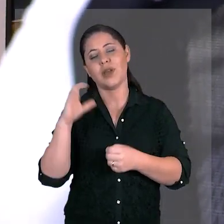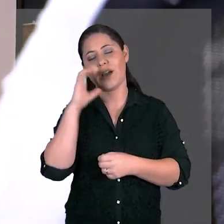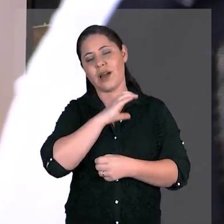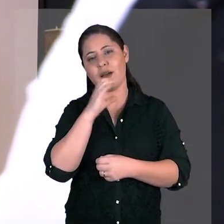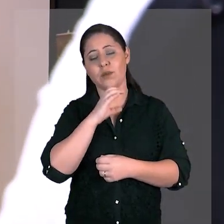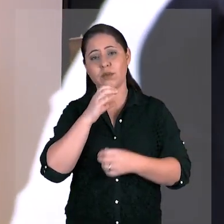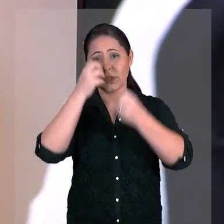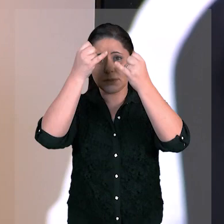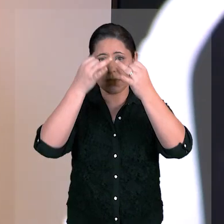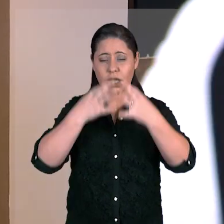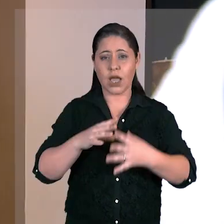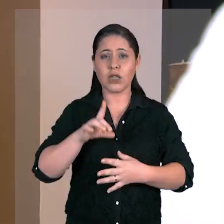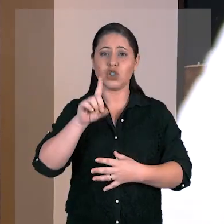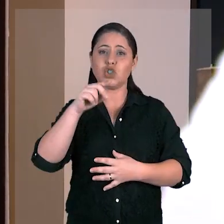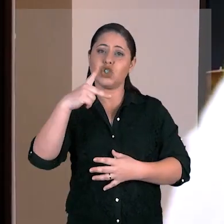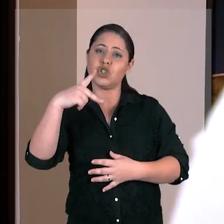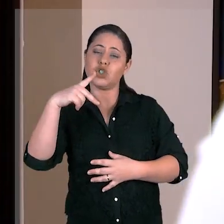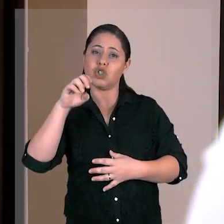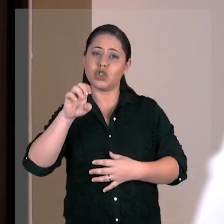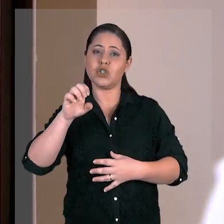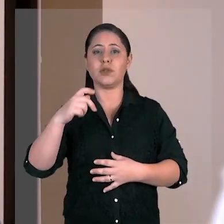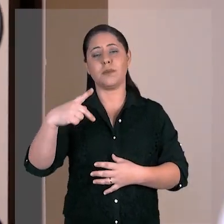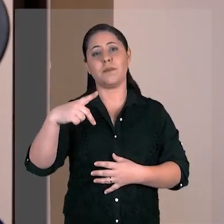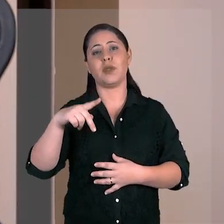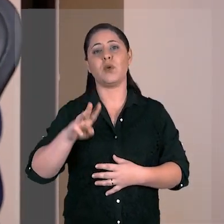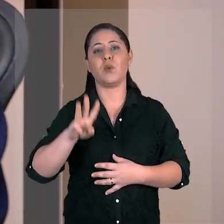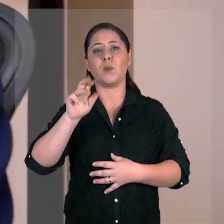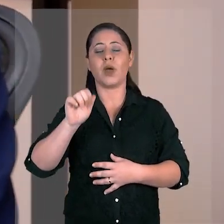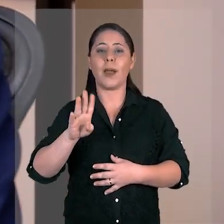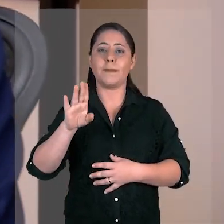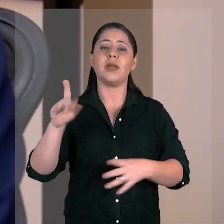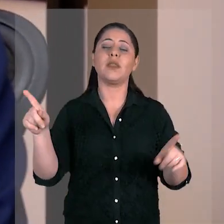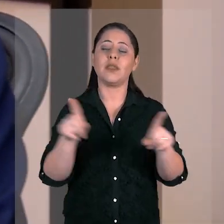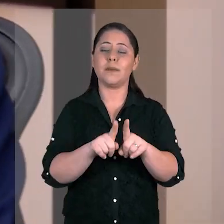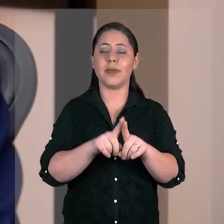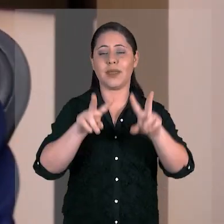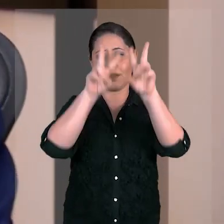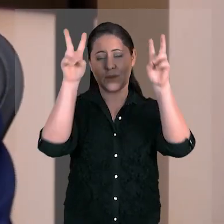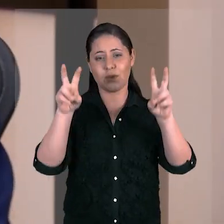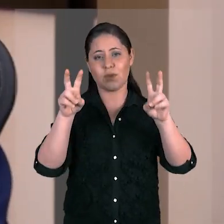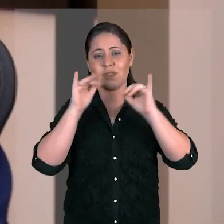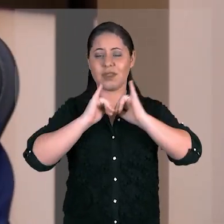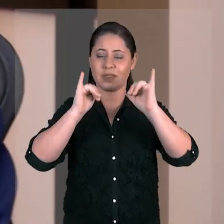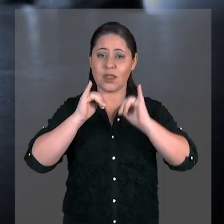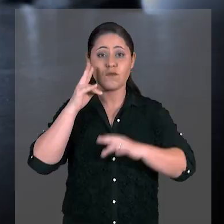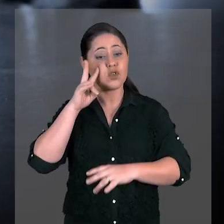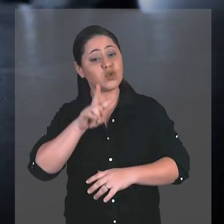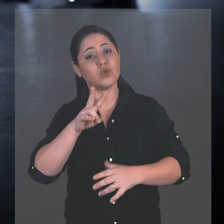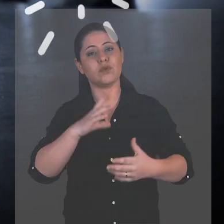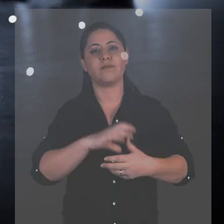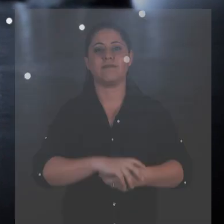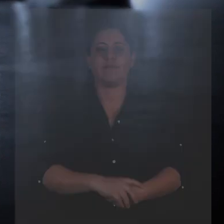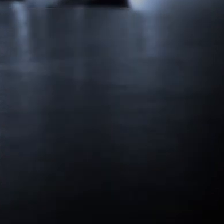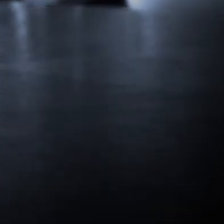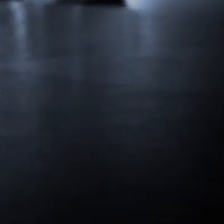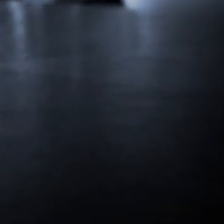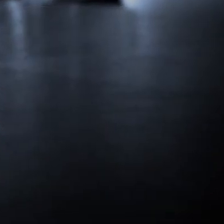voltamos daqui a pouco para falar sobre Deep Web, outro assunto muito interessante do direito digital. Fique de olho.